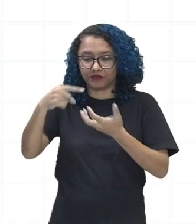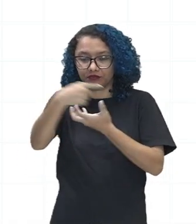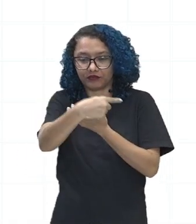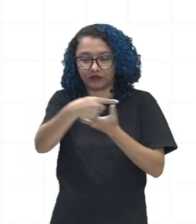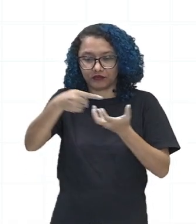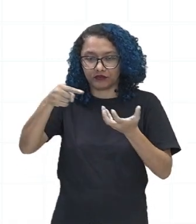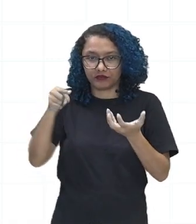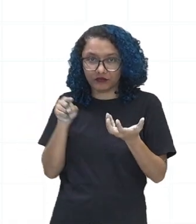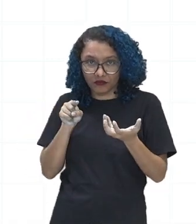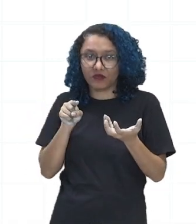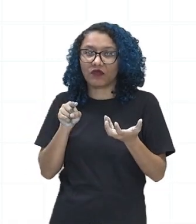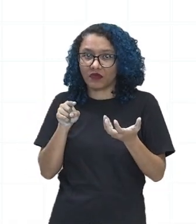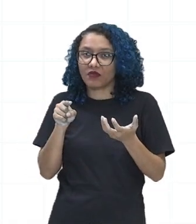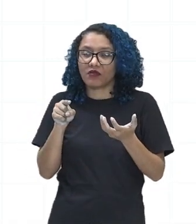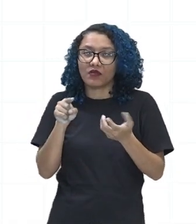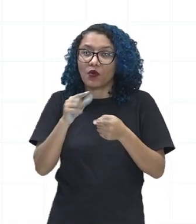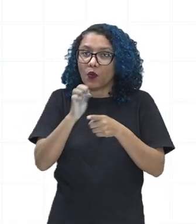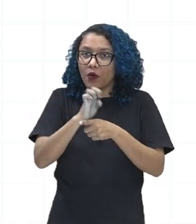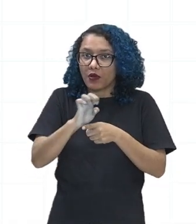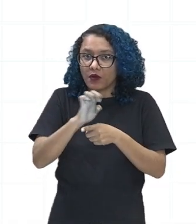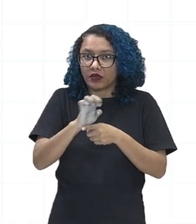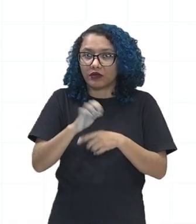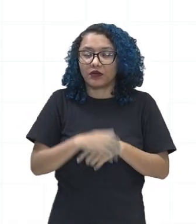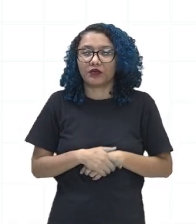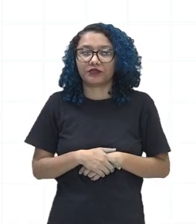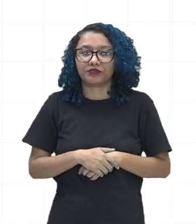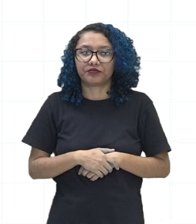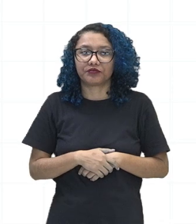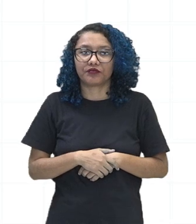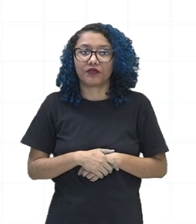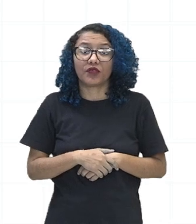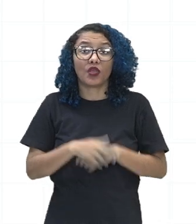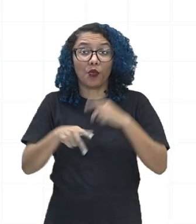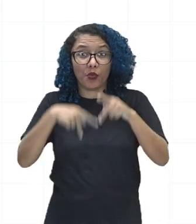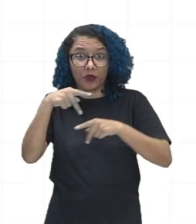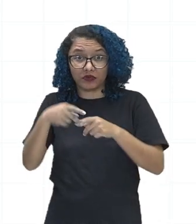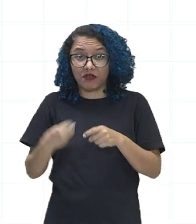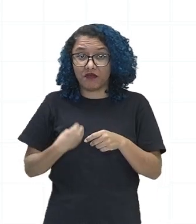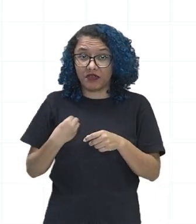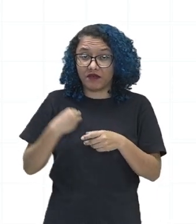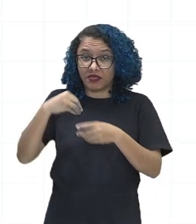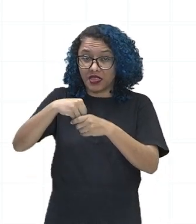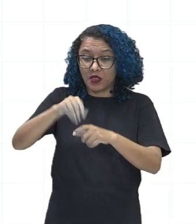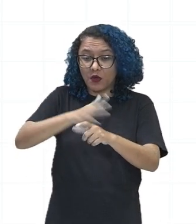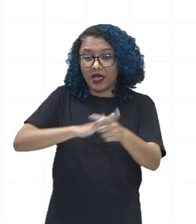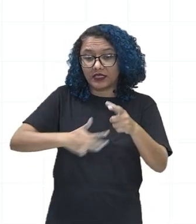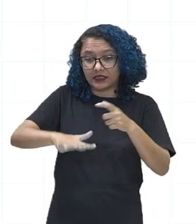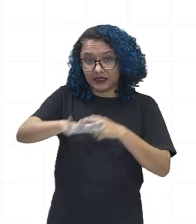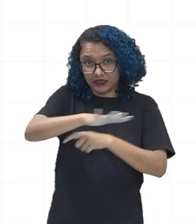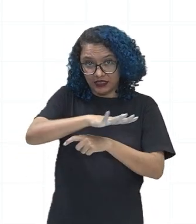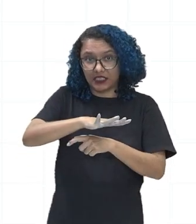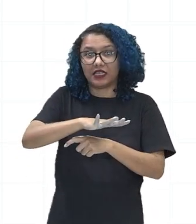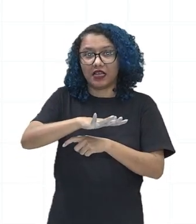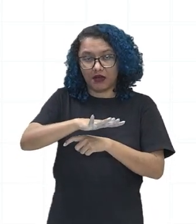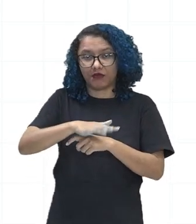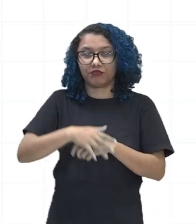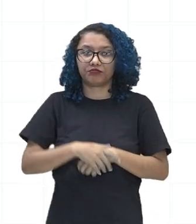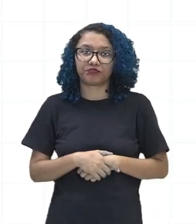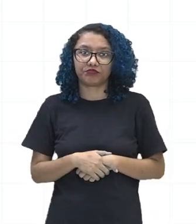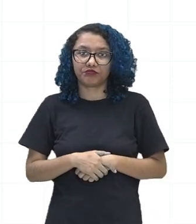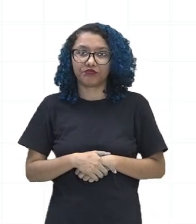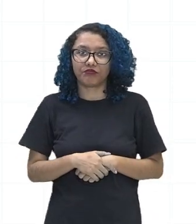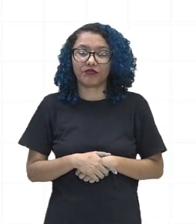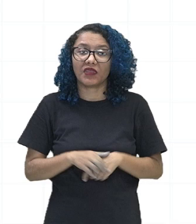toda a população vive nas ilhas e em aldeias tradicionais. Tem ilhas ali